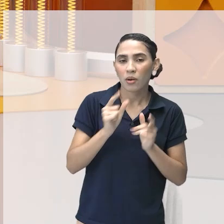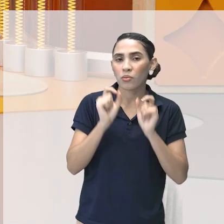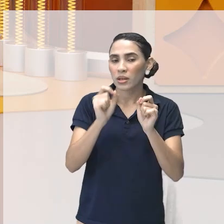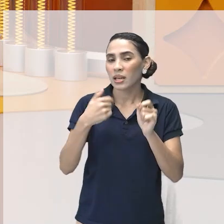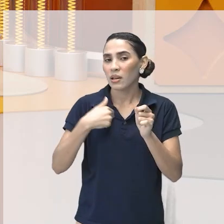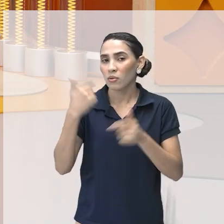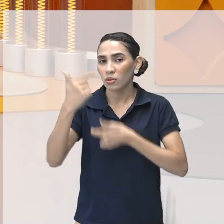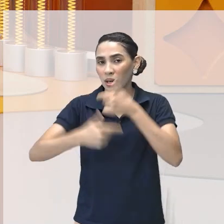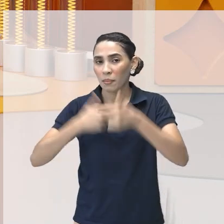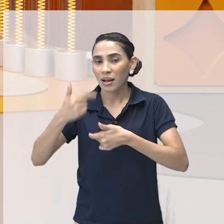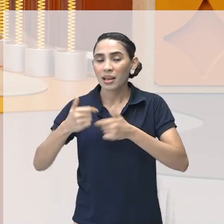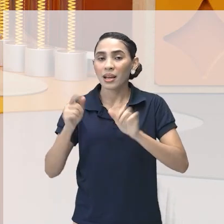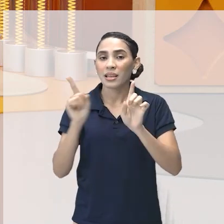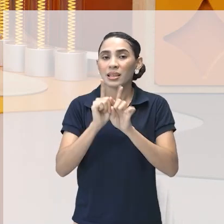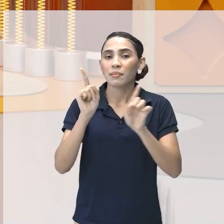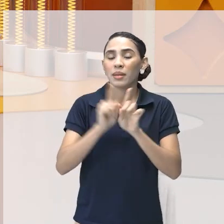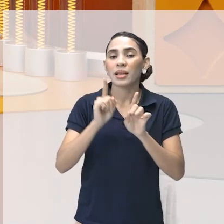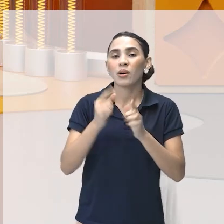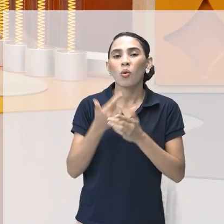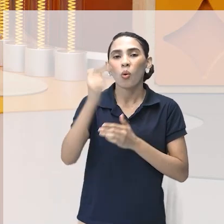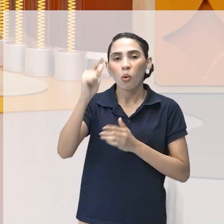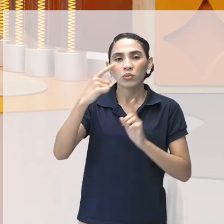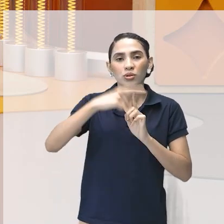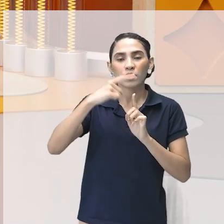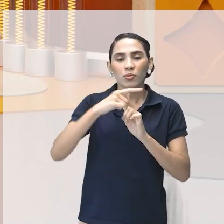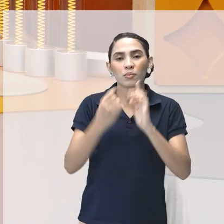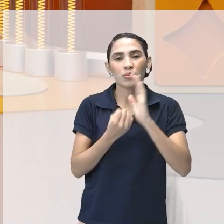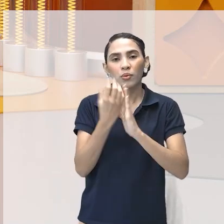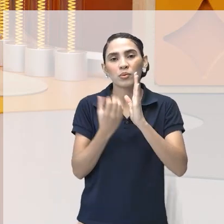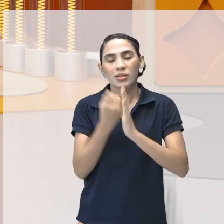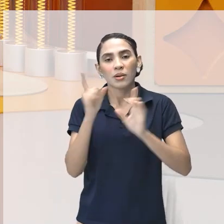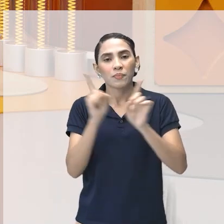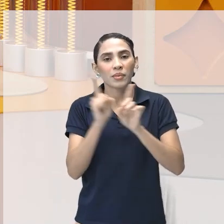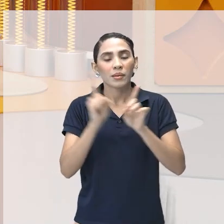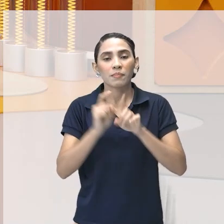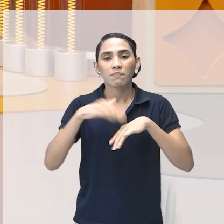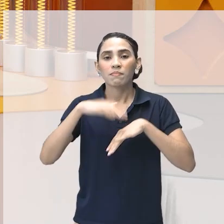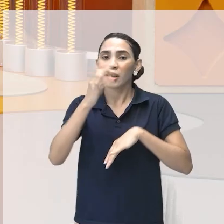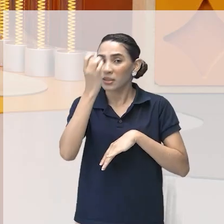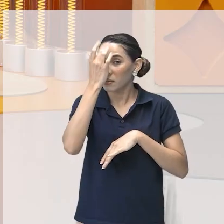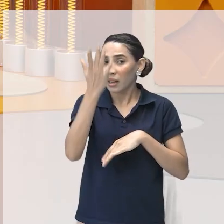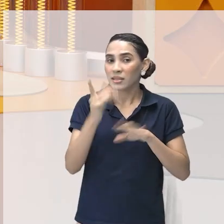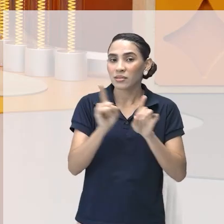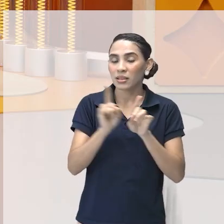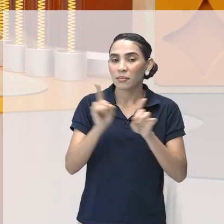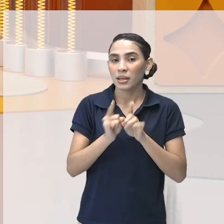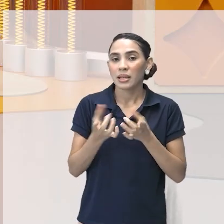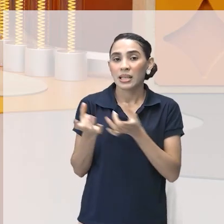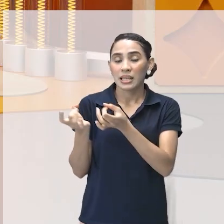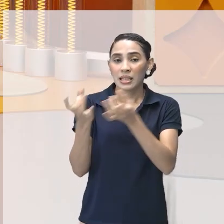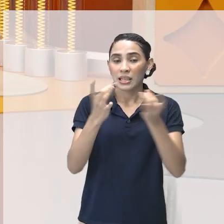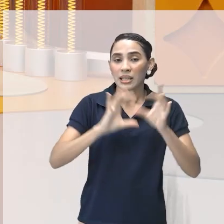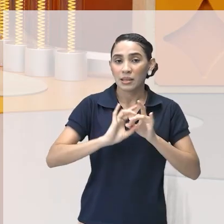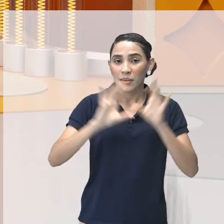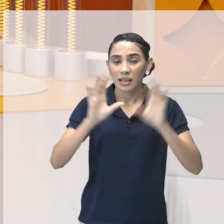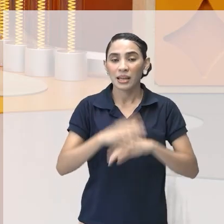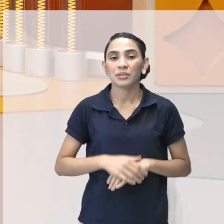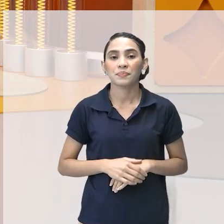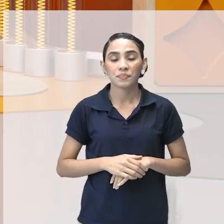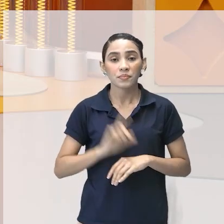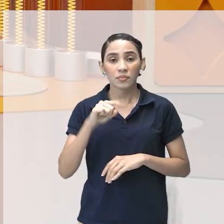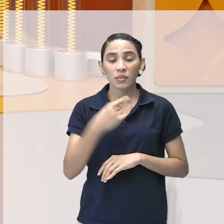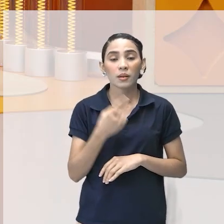vou trabalhar, e também aí outros meios de produção que acabam sendo facilitados por conta dessa liberdade, né? Aí